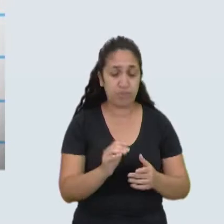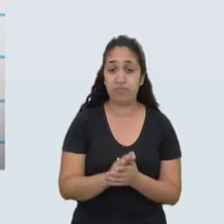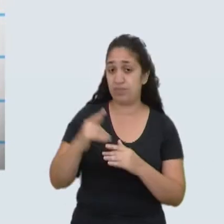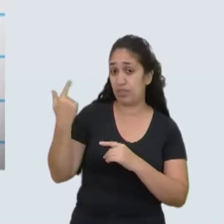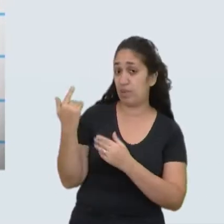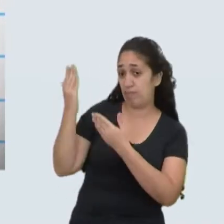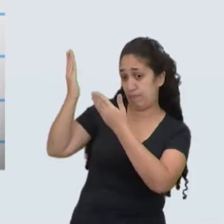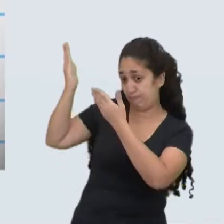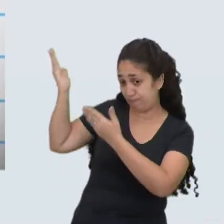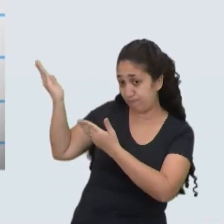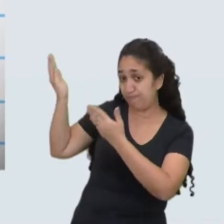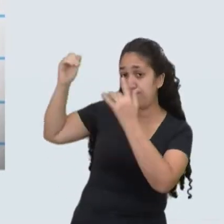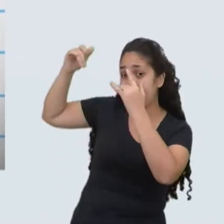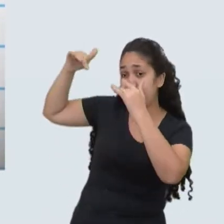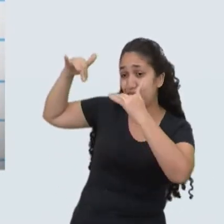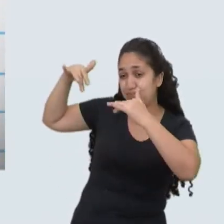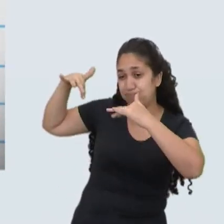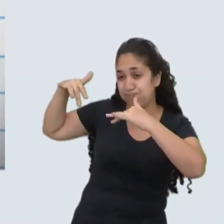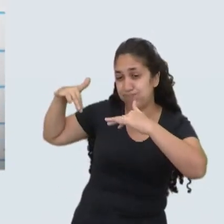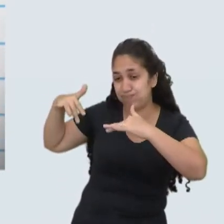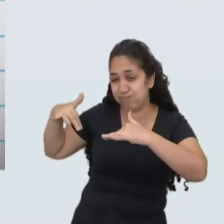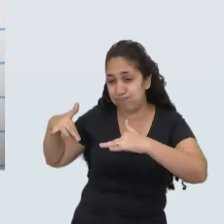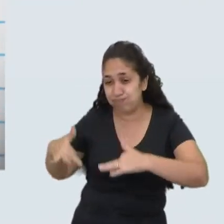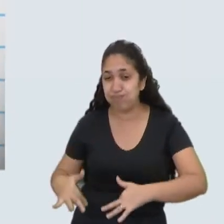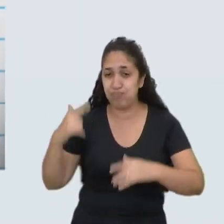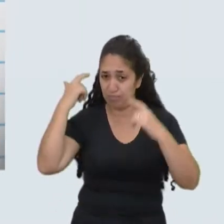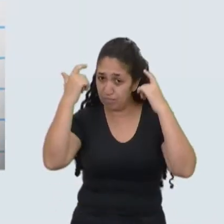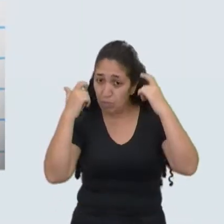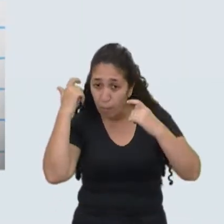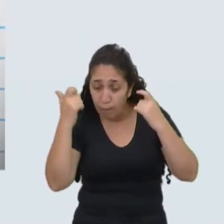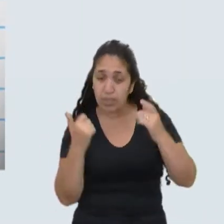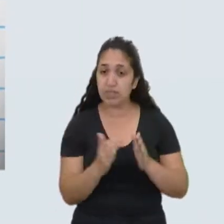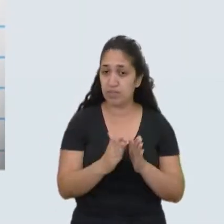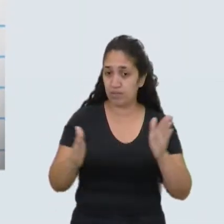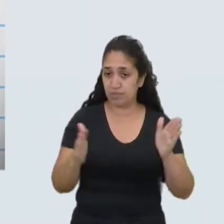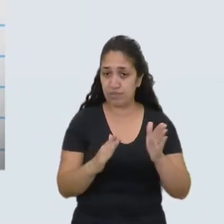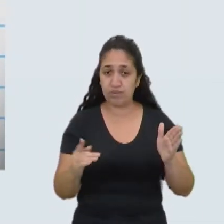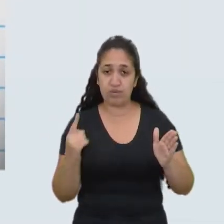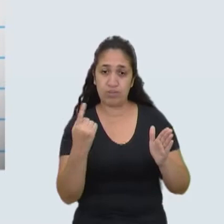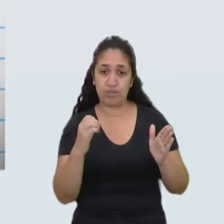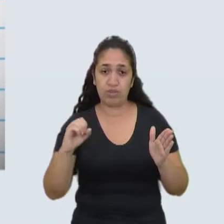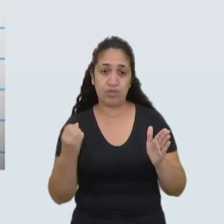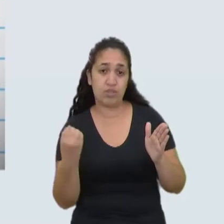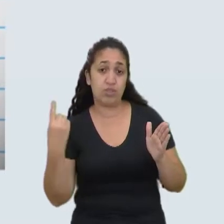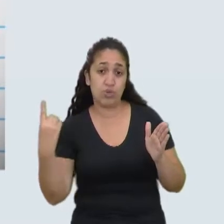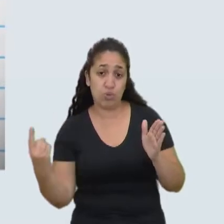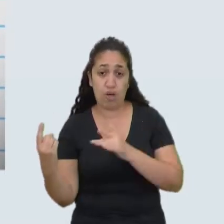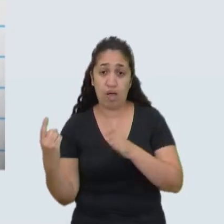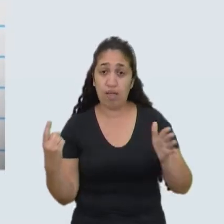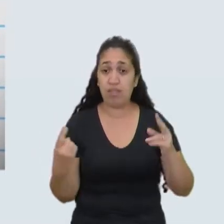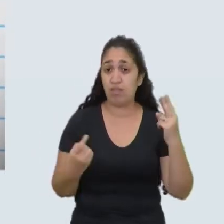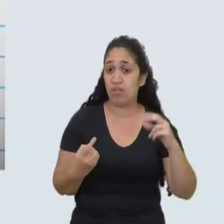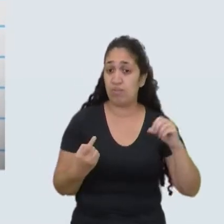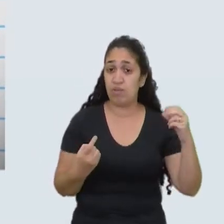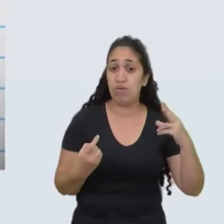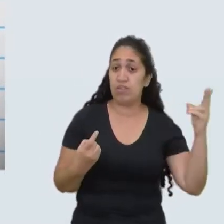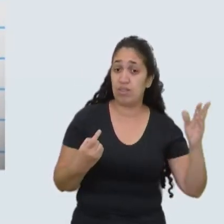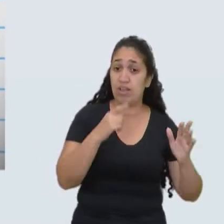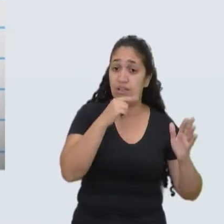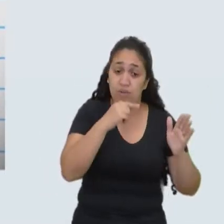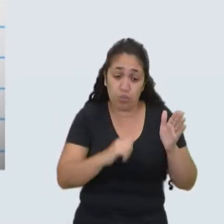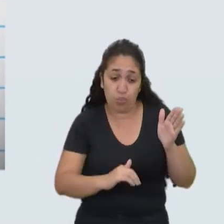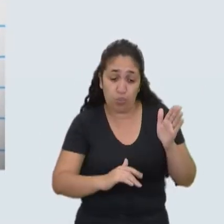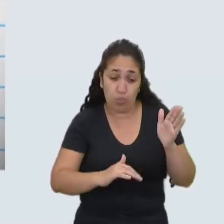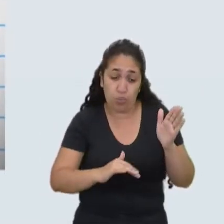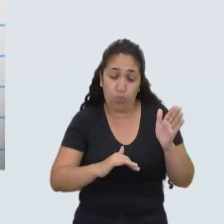geleiras é outro fator preocupante. De 1901 a 2010, o nível do mar aumentou em média 19 centímetros. É